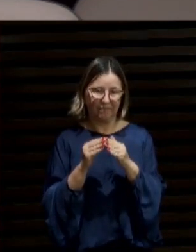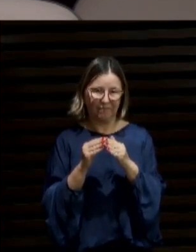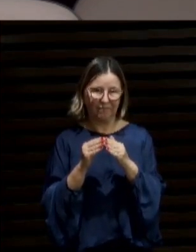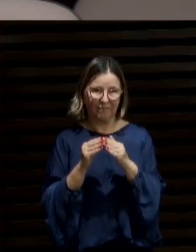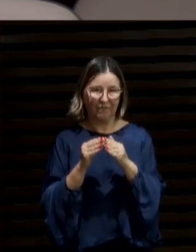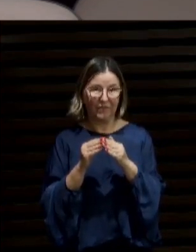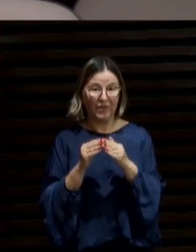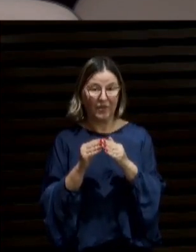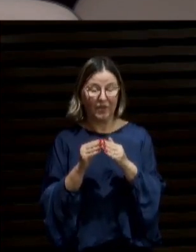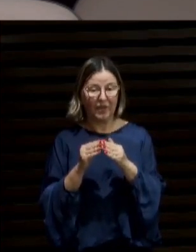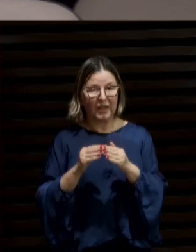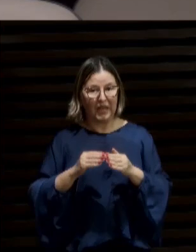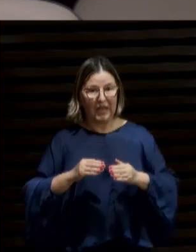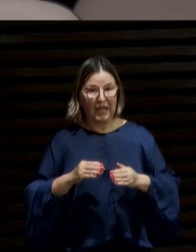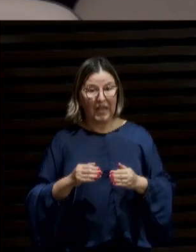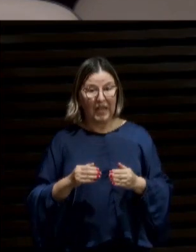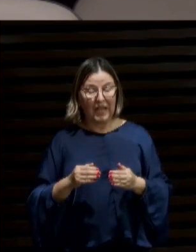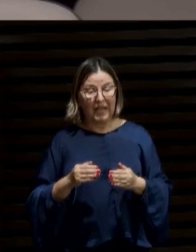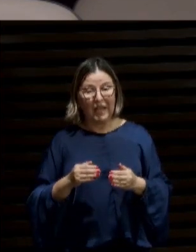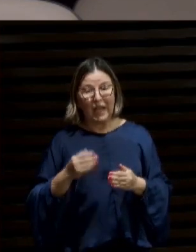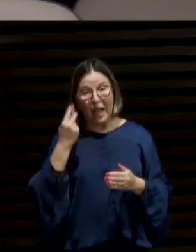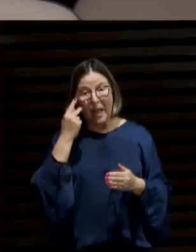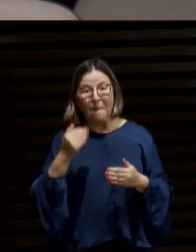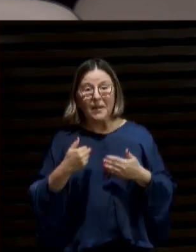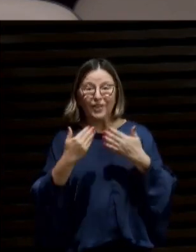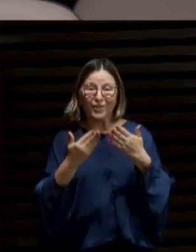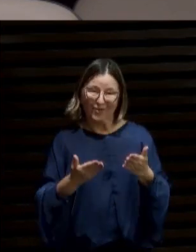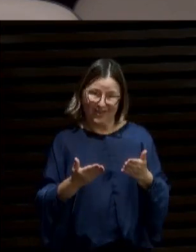e esse presidente é odiado por esse grupo.